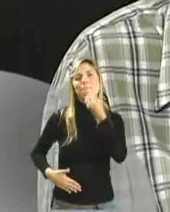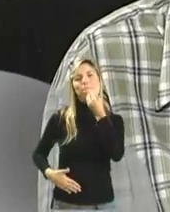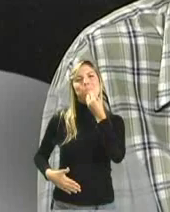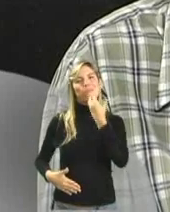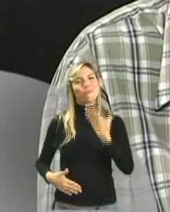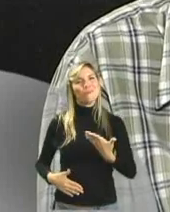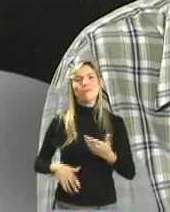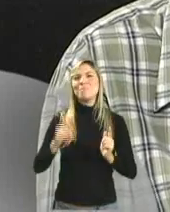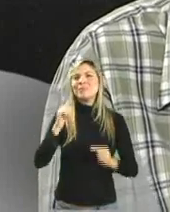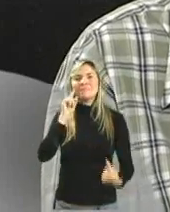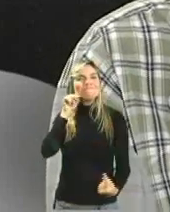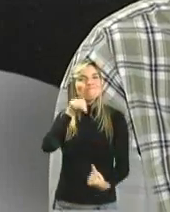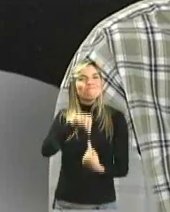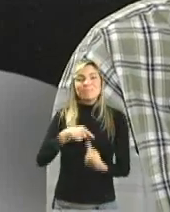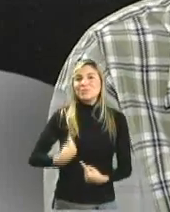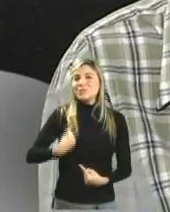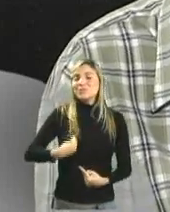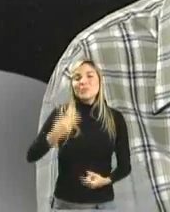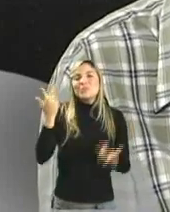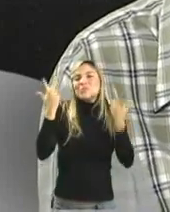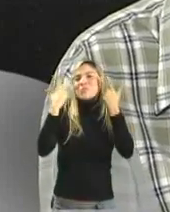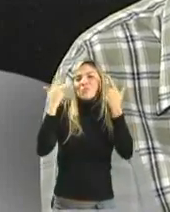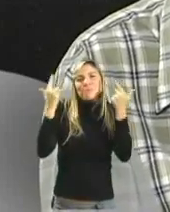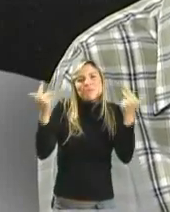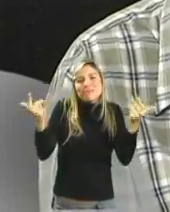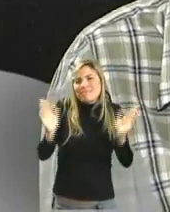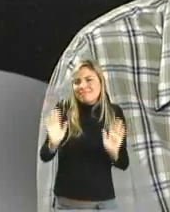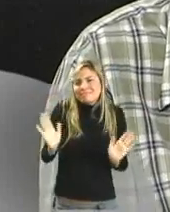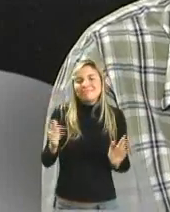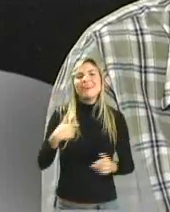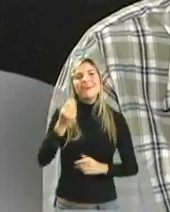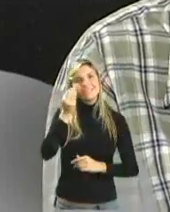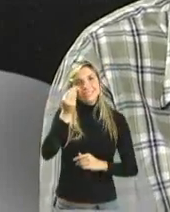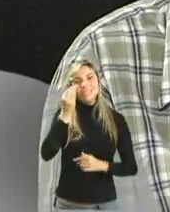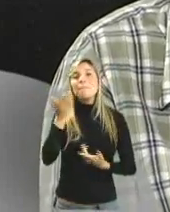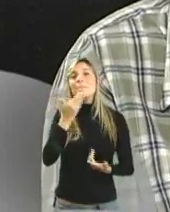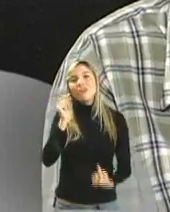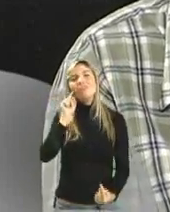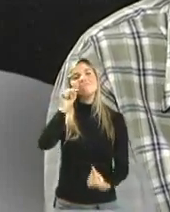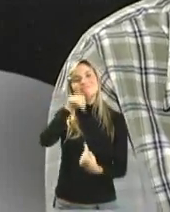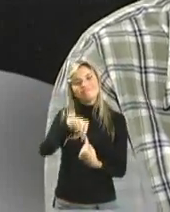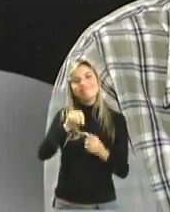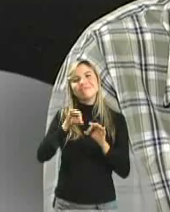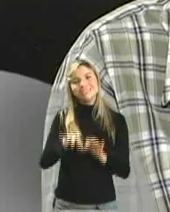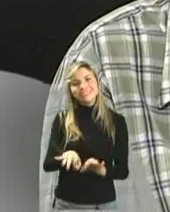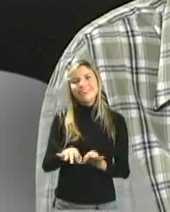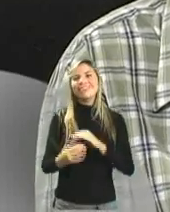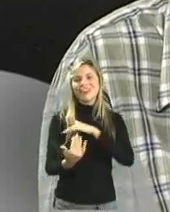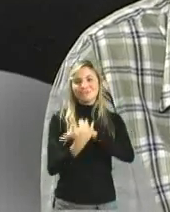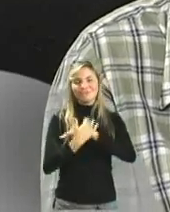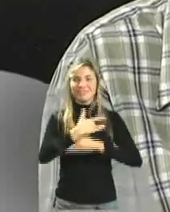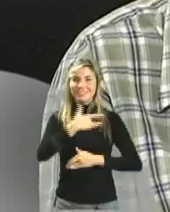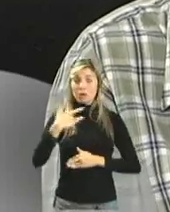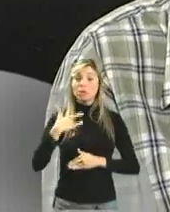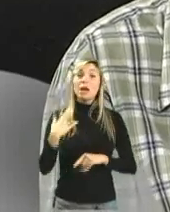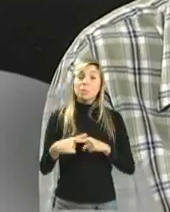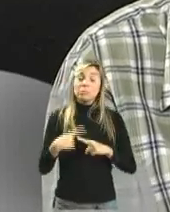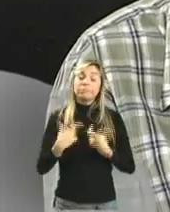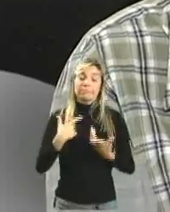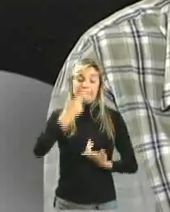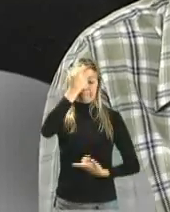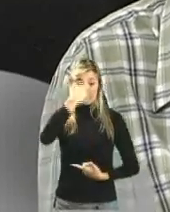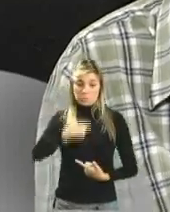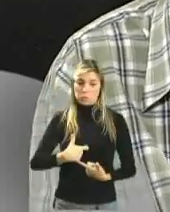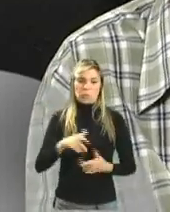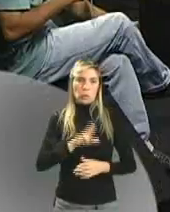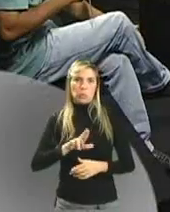possa viver uma vida o mais próximo do normal possível. E é essa, né, uma das finalidades da assistência à saúde, fazer com